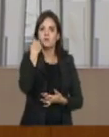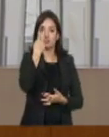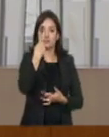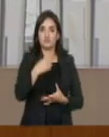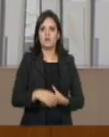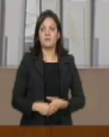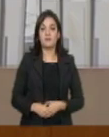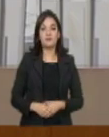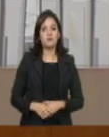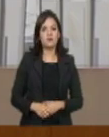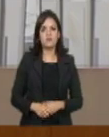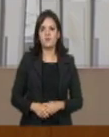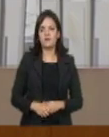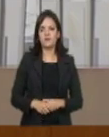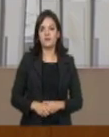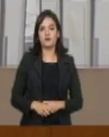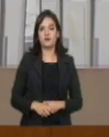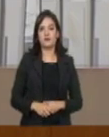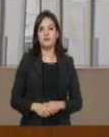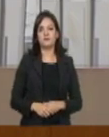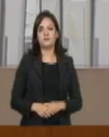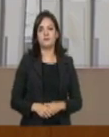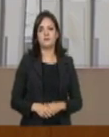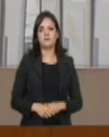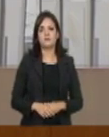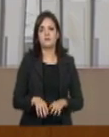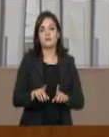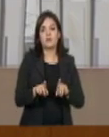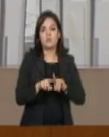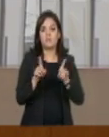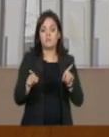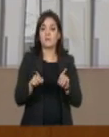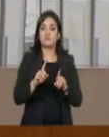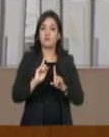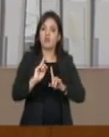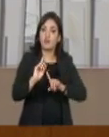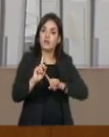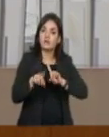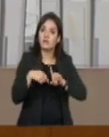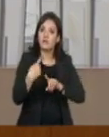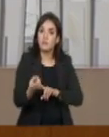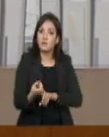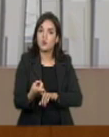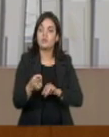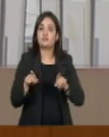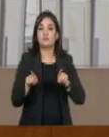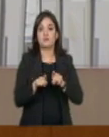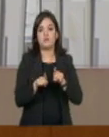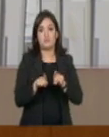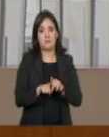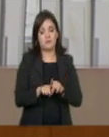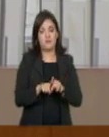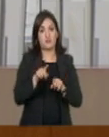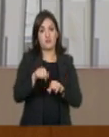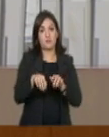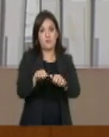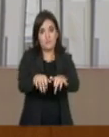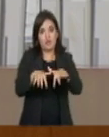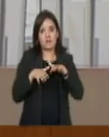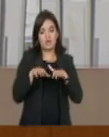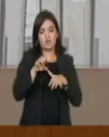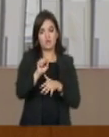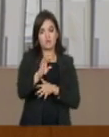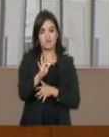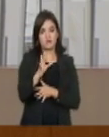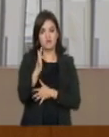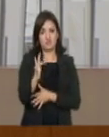É possível, portanto, e depois isso foi referendado pelo plenário deste Supremo Tribunal Federal.